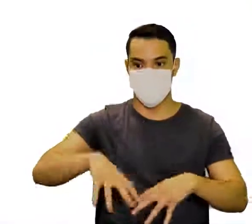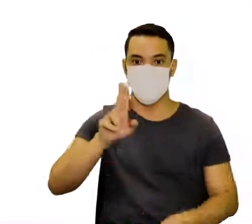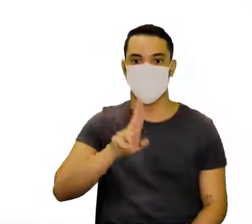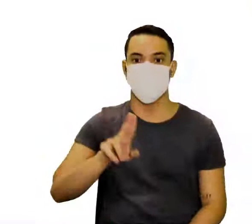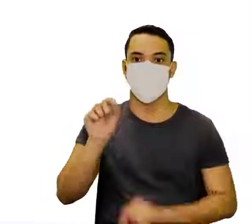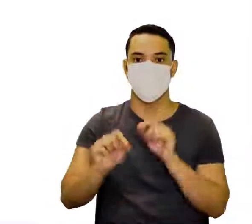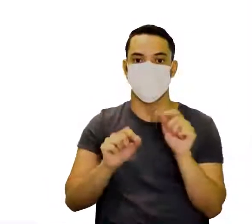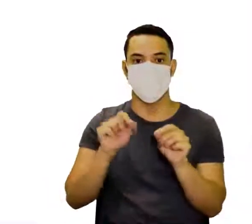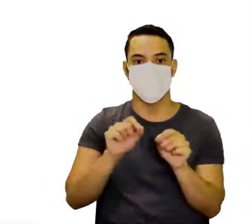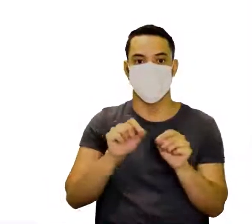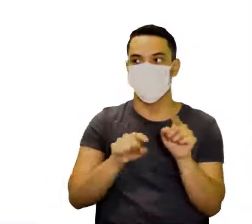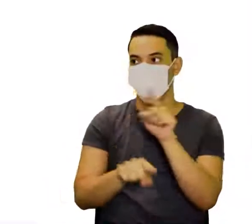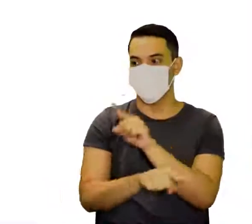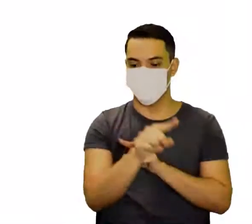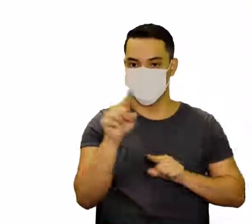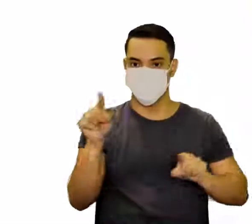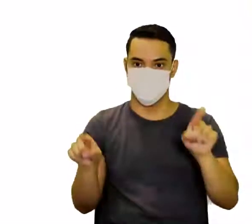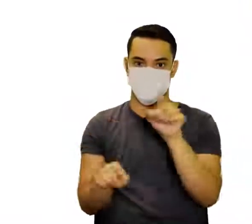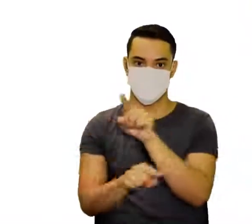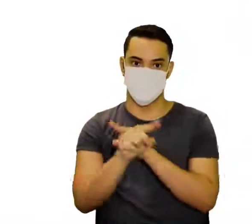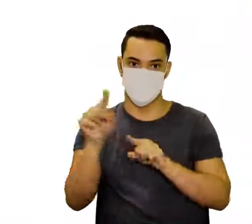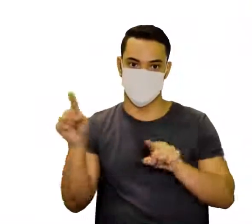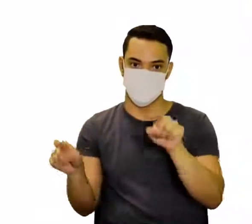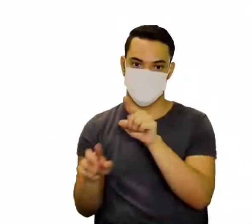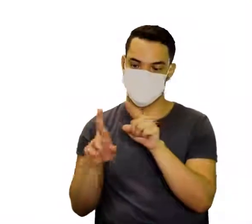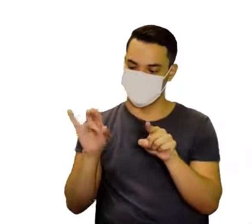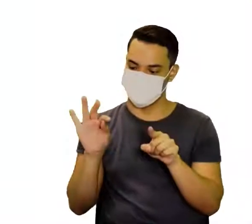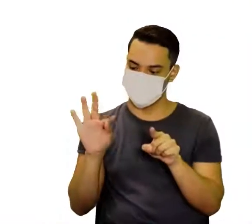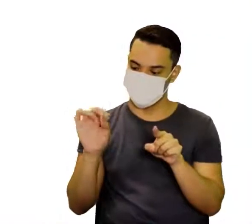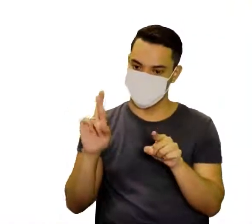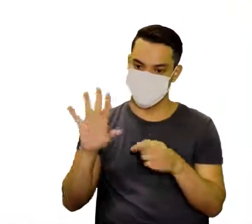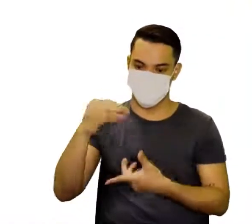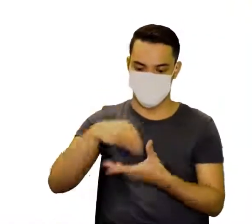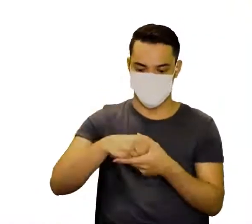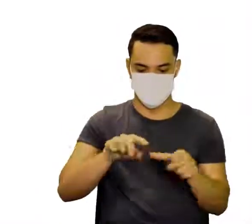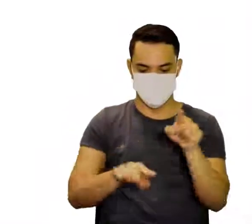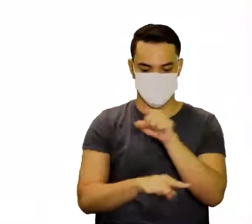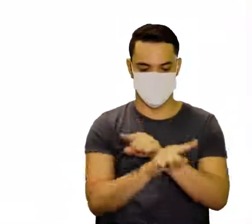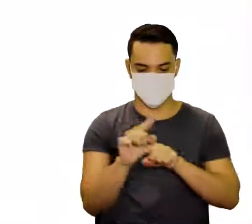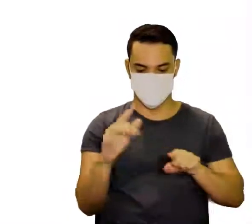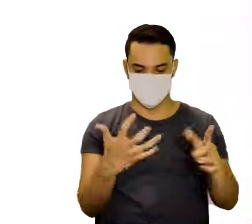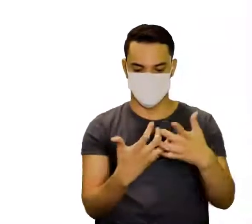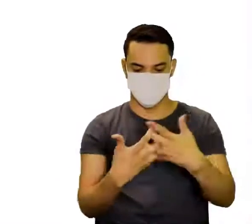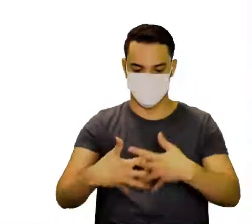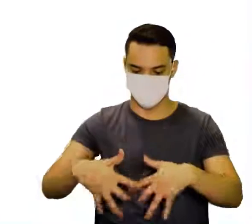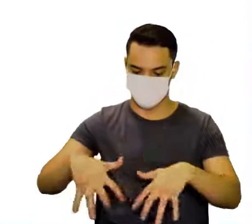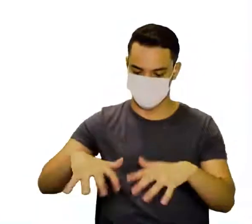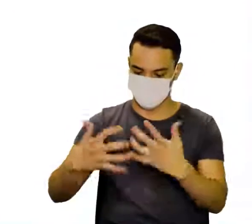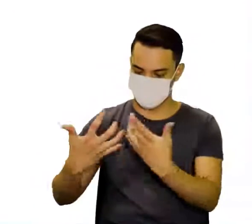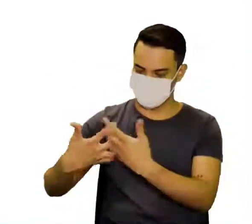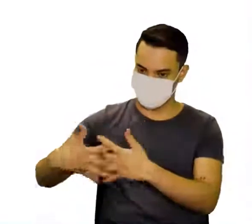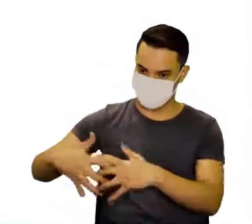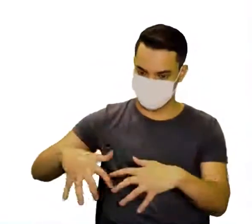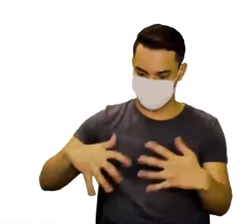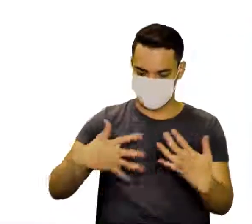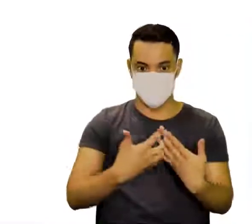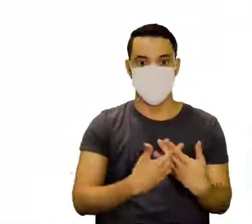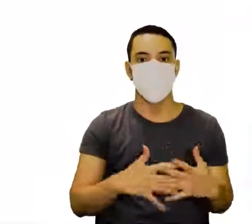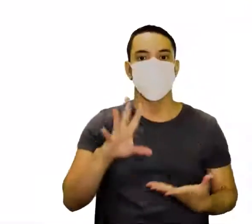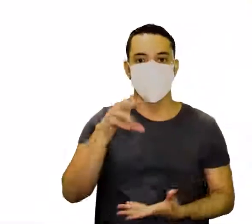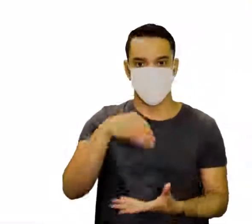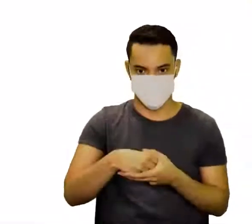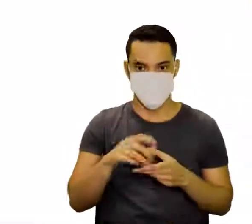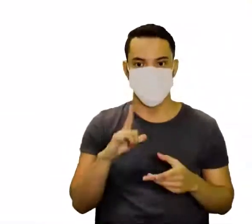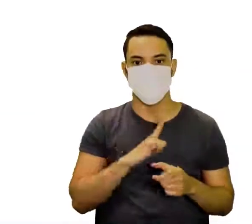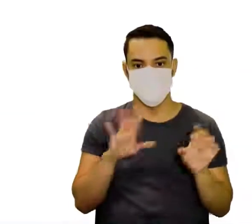fazer girar o rotor. Tá? O rotor está aqui dentro, tá, pessoal? Esse rotor induz uma tensão nos